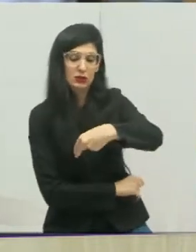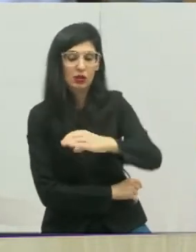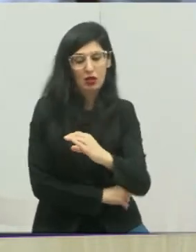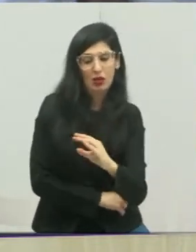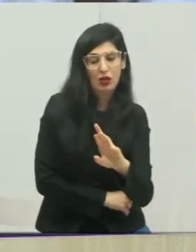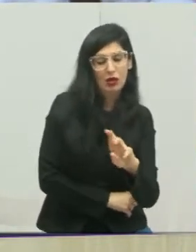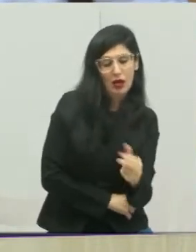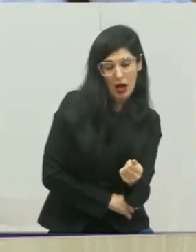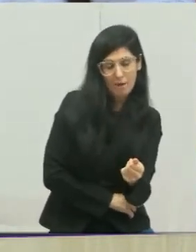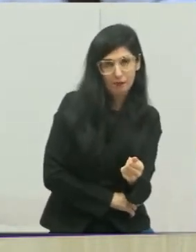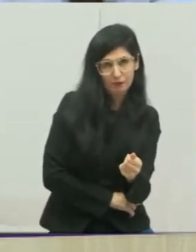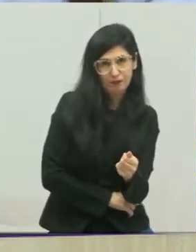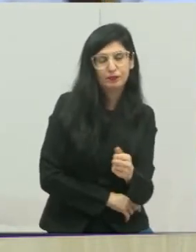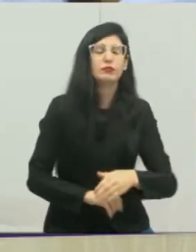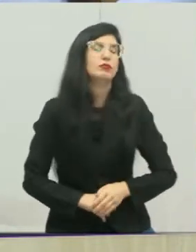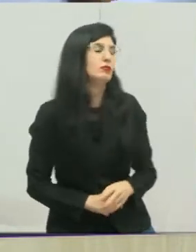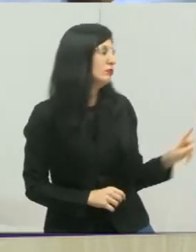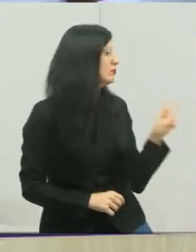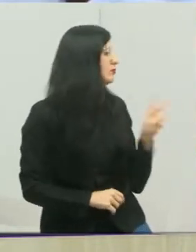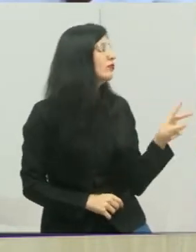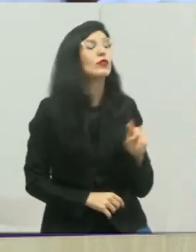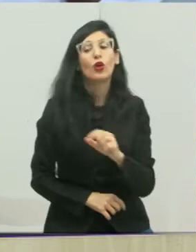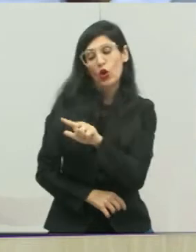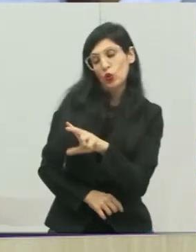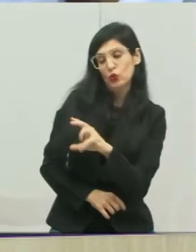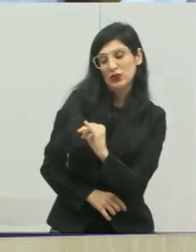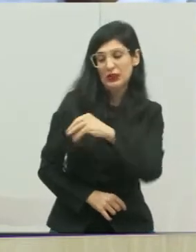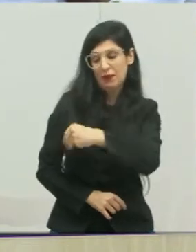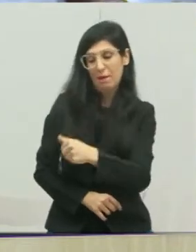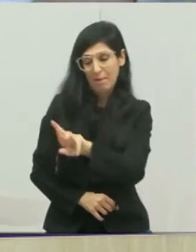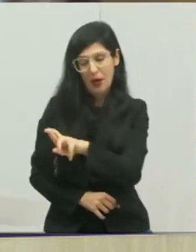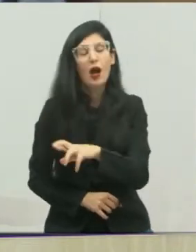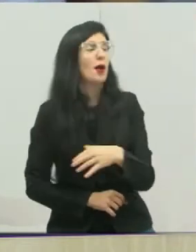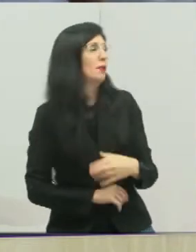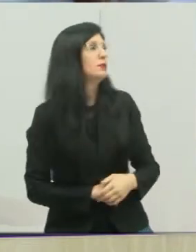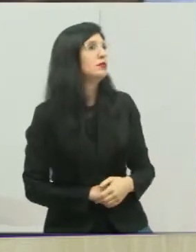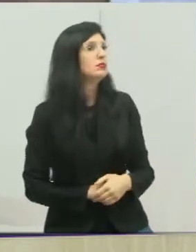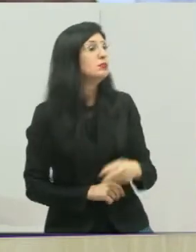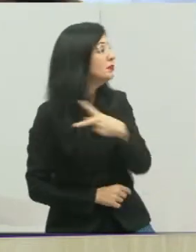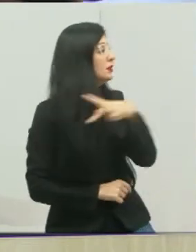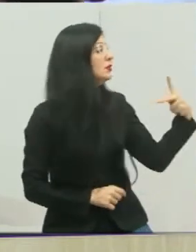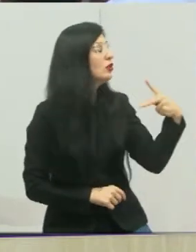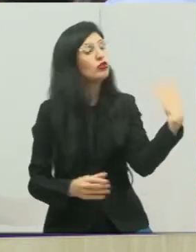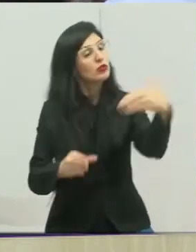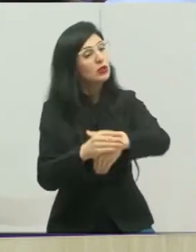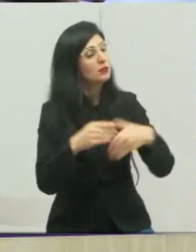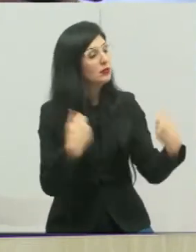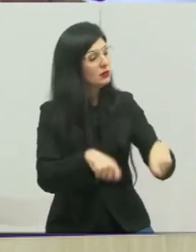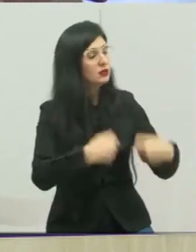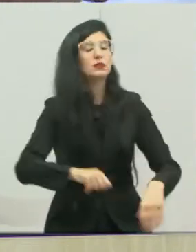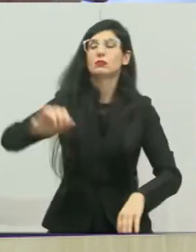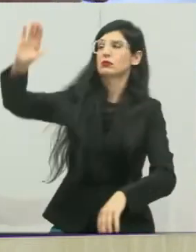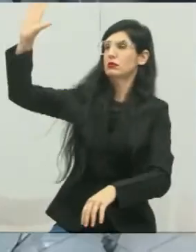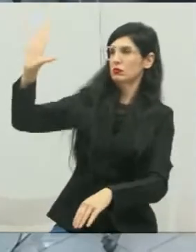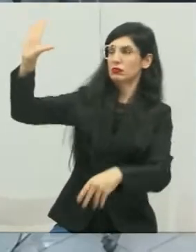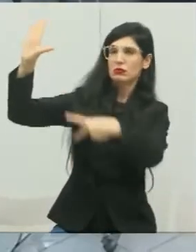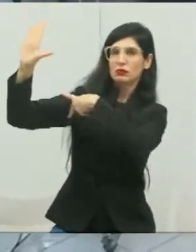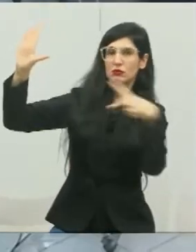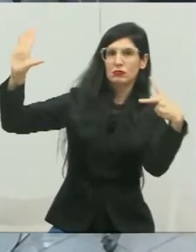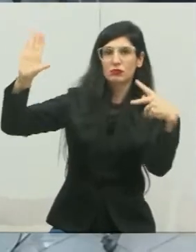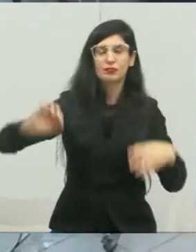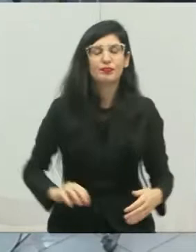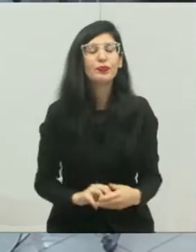e subscrevemos. Vereadora Lucimar Ponciano, senhor presidente, foi solicitado votação. Senhor presidente, primeiro